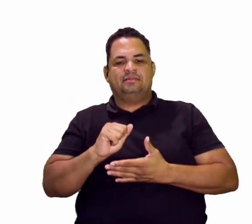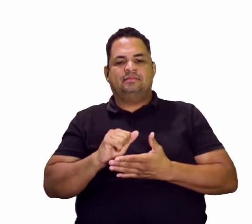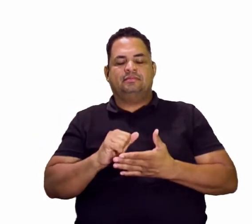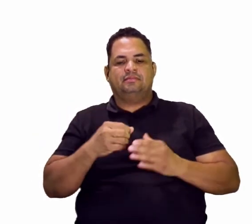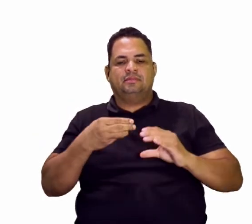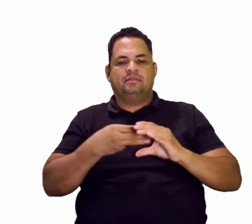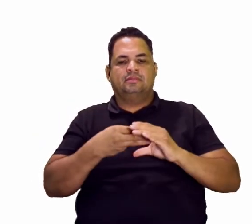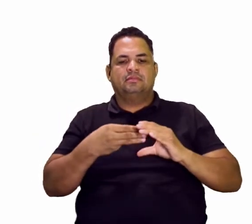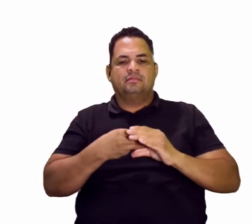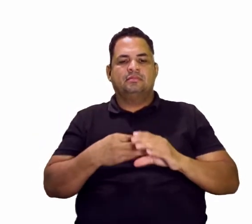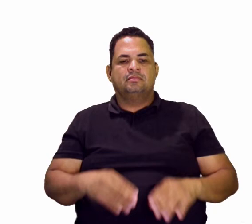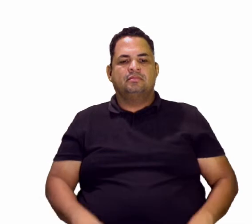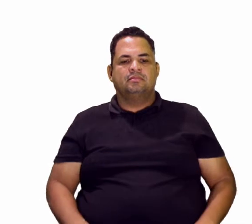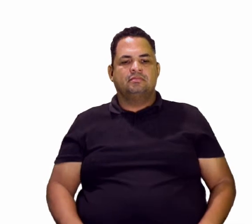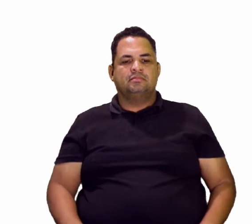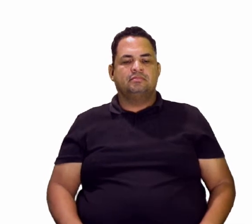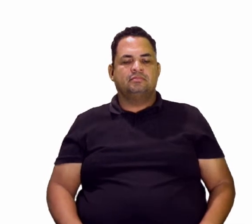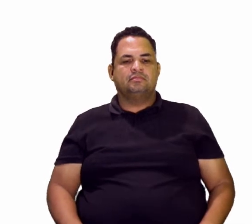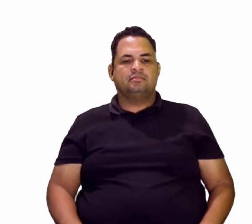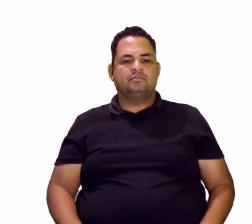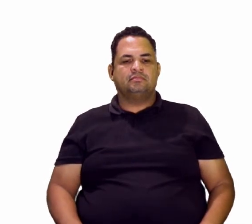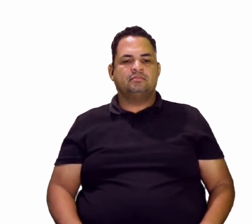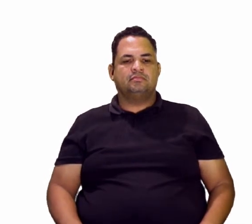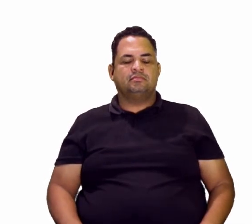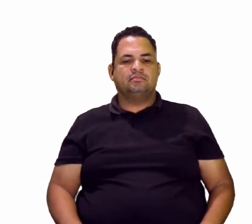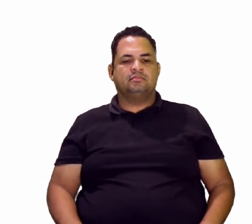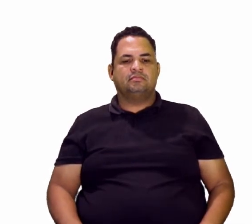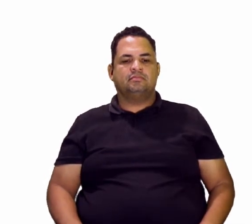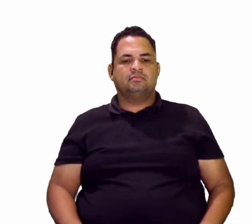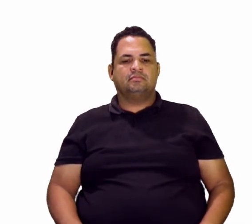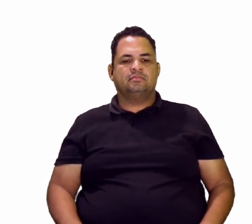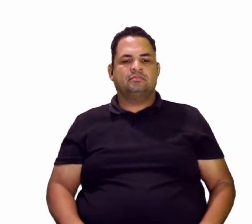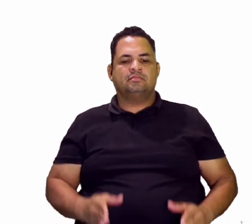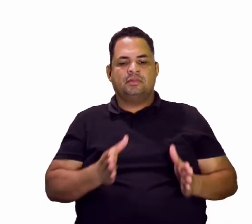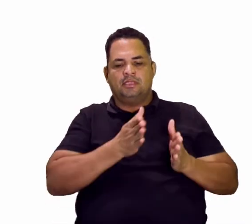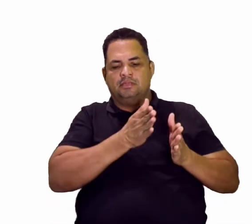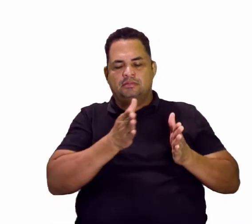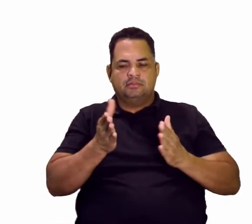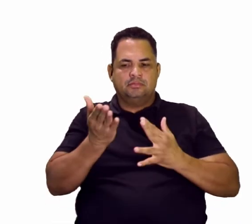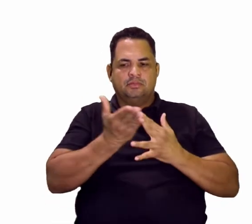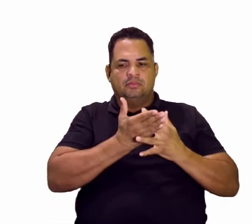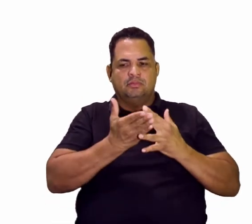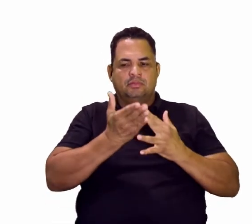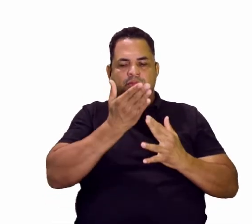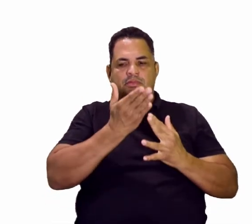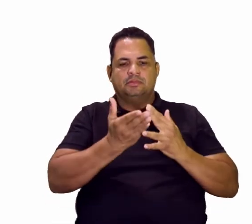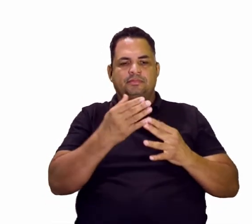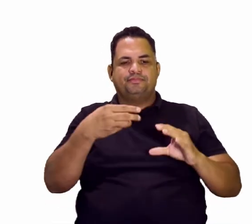à célula, tá? Intercelular seria entre uma célula e outra.